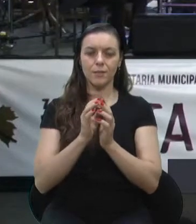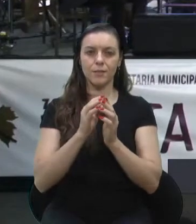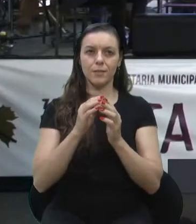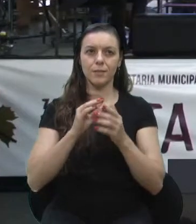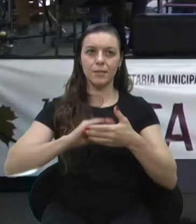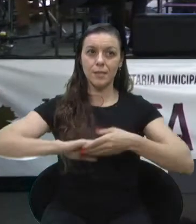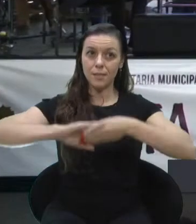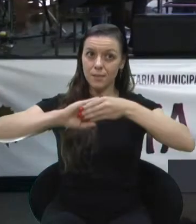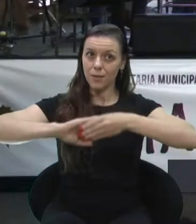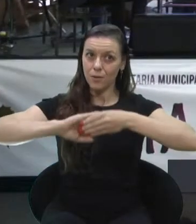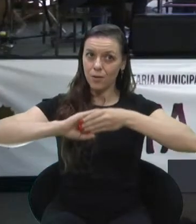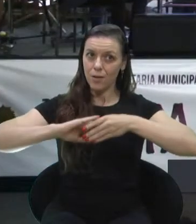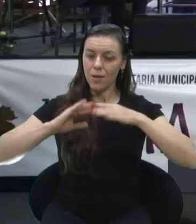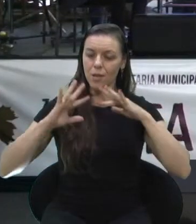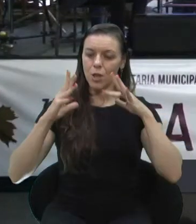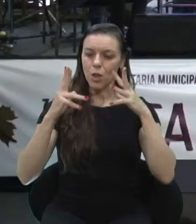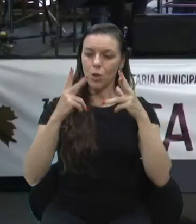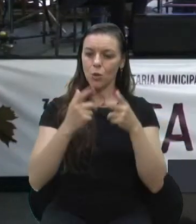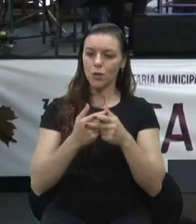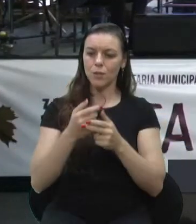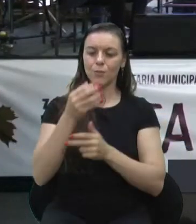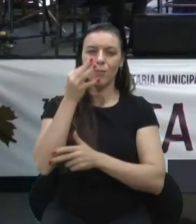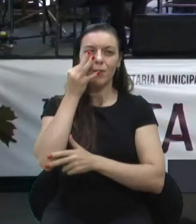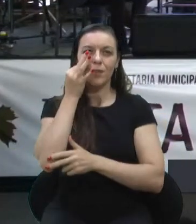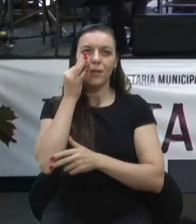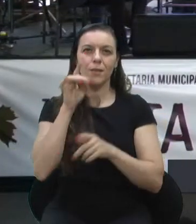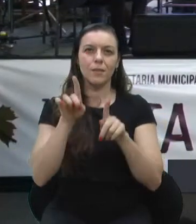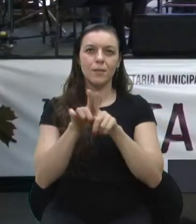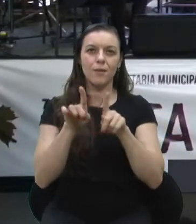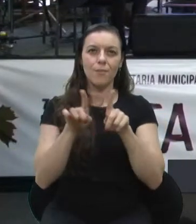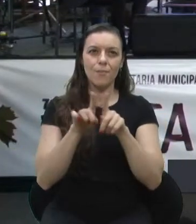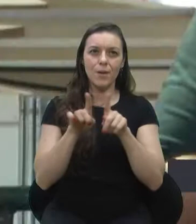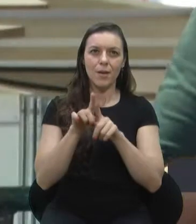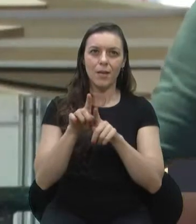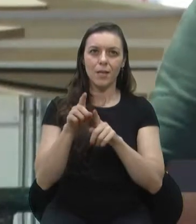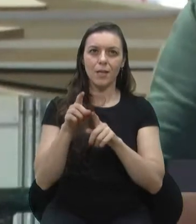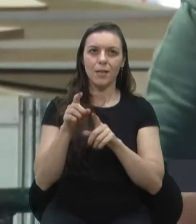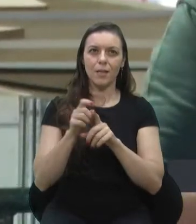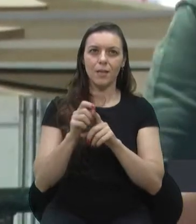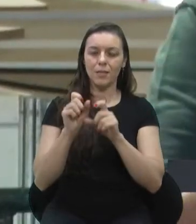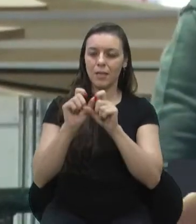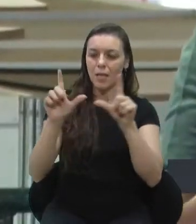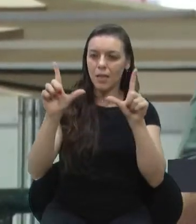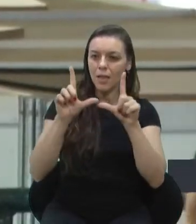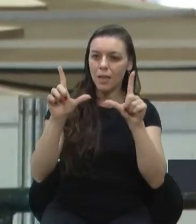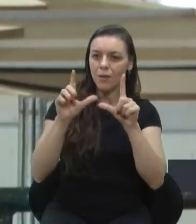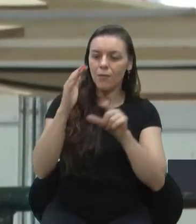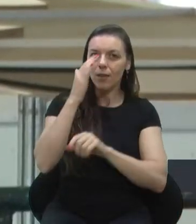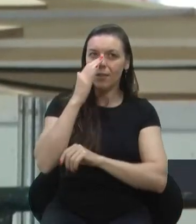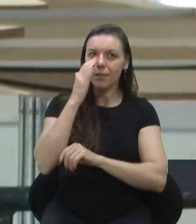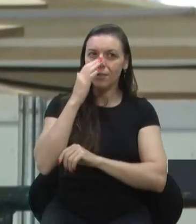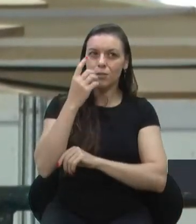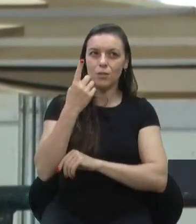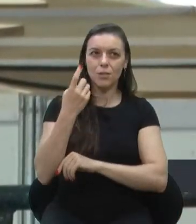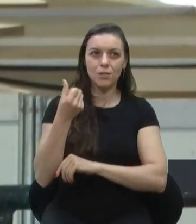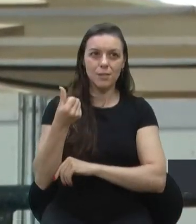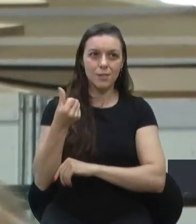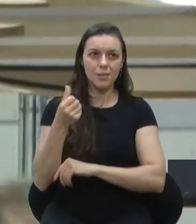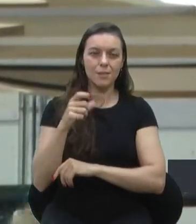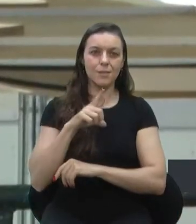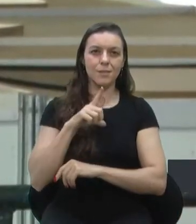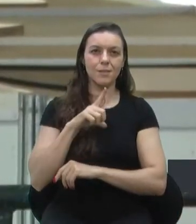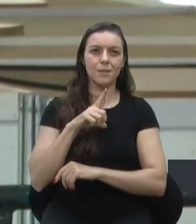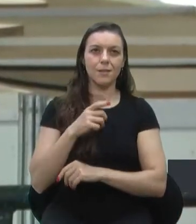aqui presentes, né? Os telespectadores do Canal 16, que estão nos assistindo, né? Para nós é uma honra estar